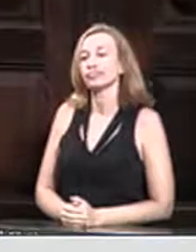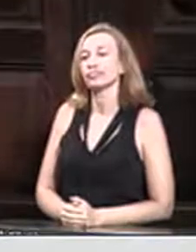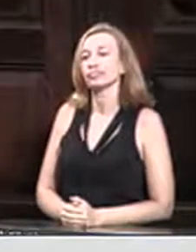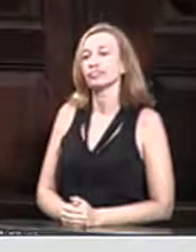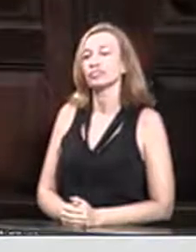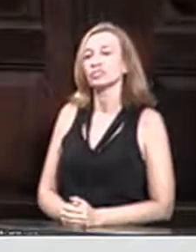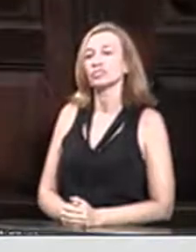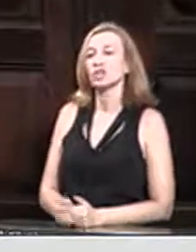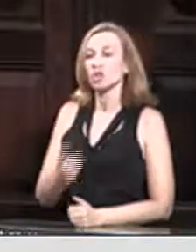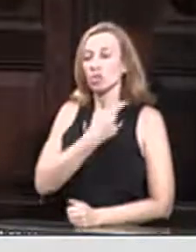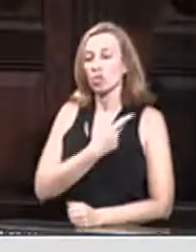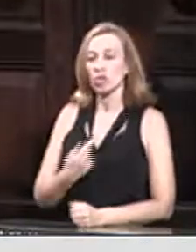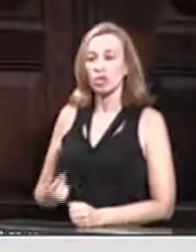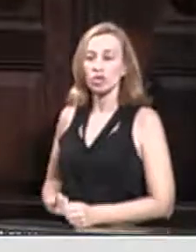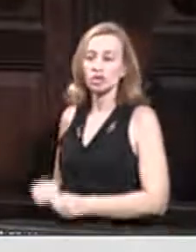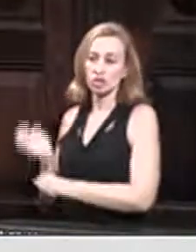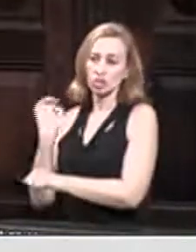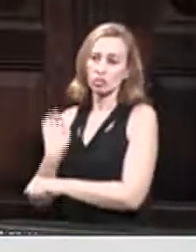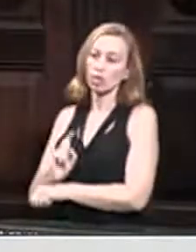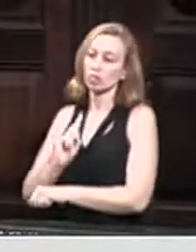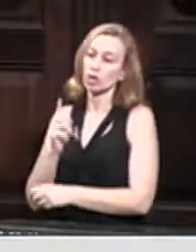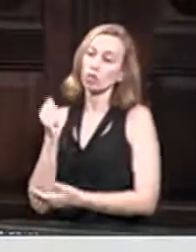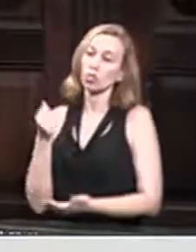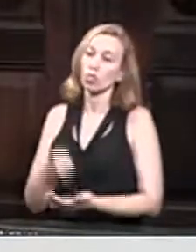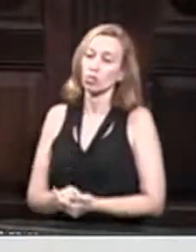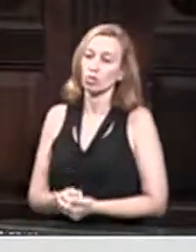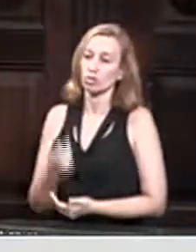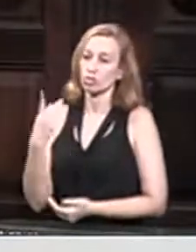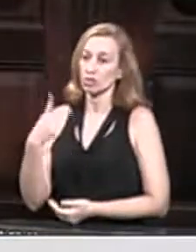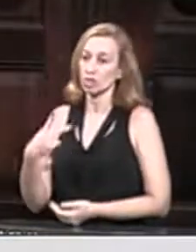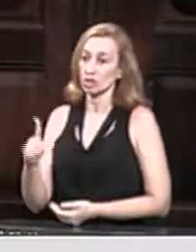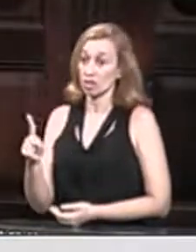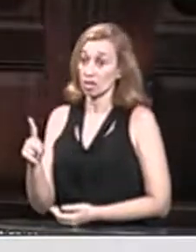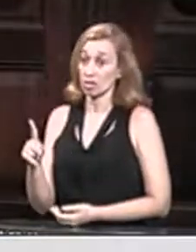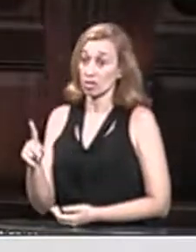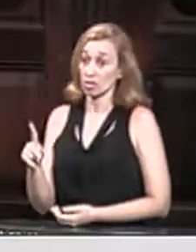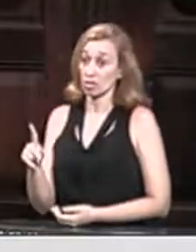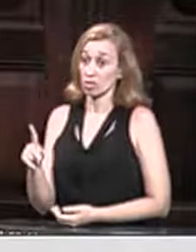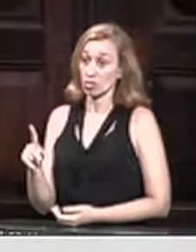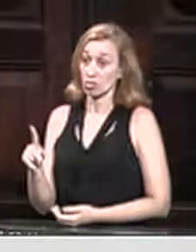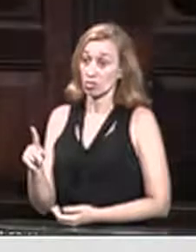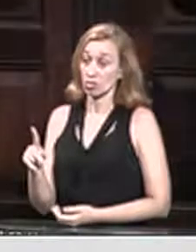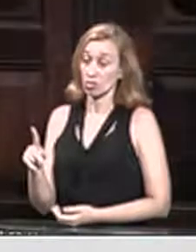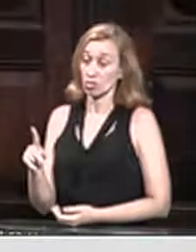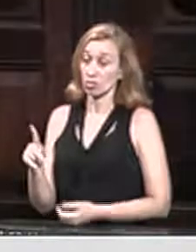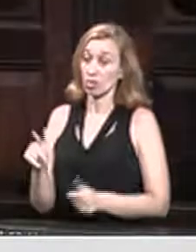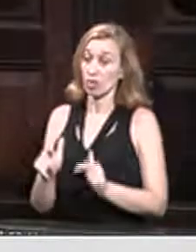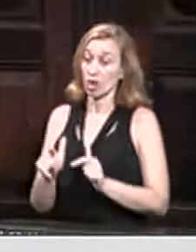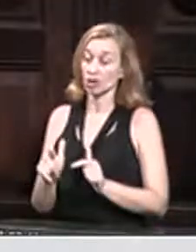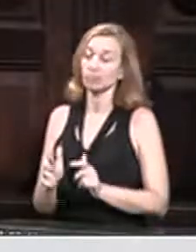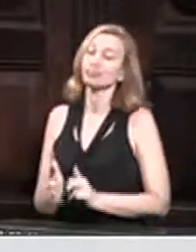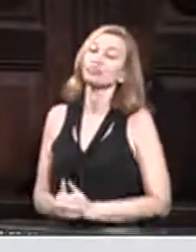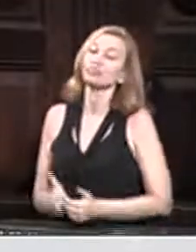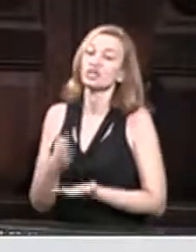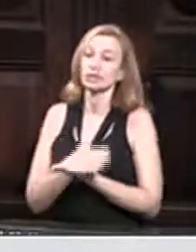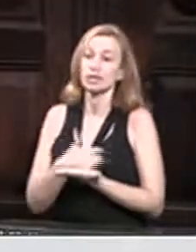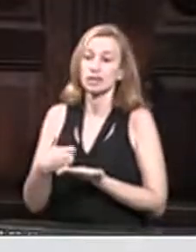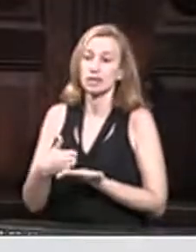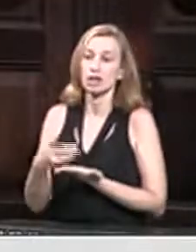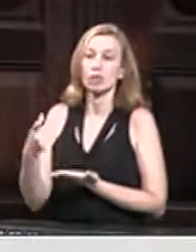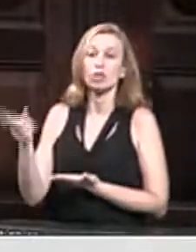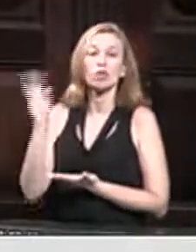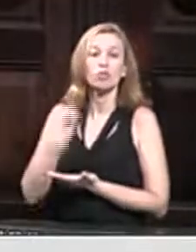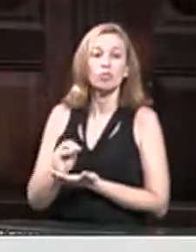governo estadual não cumpra com o seu dever de iniciar a implementação do plano de